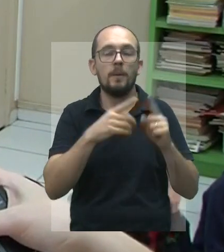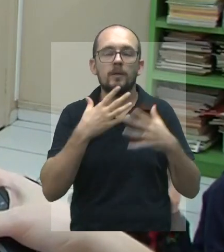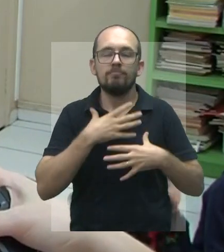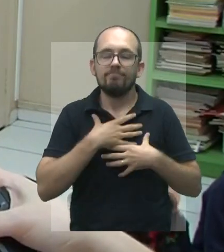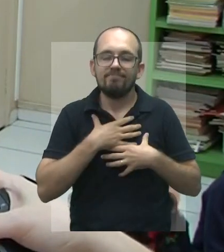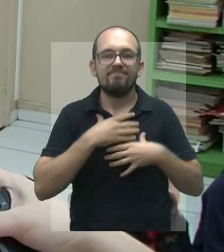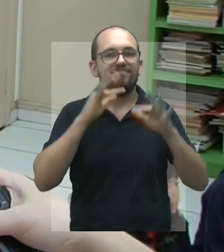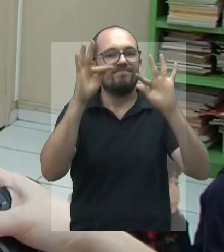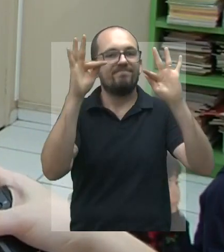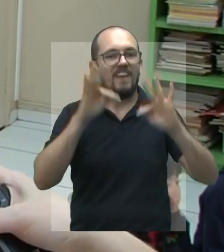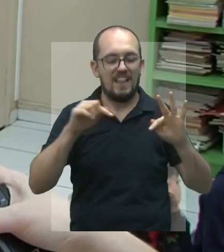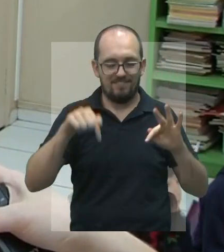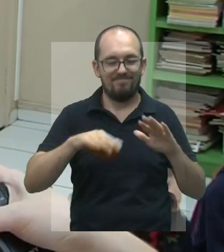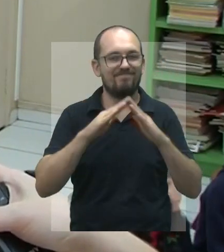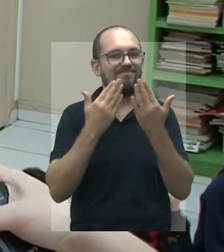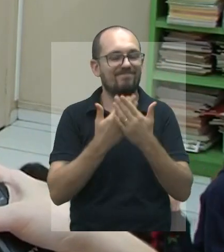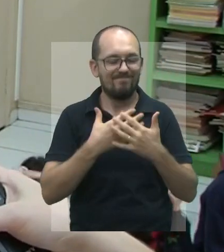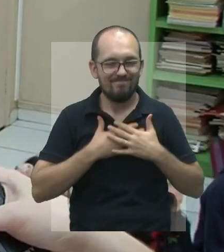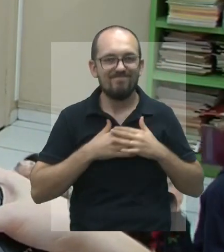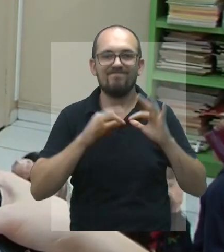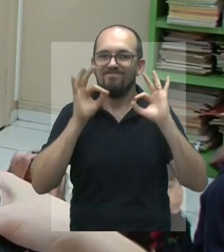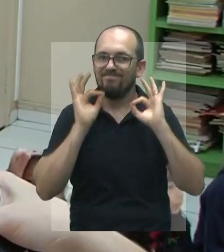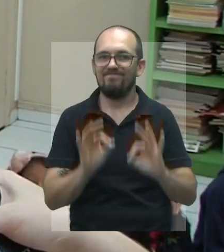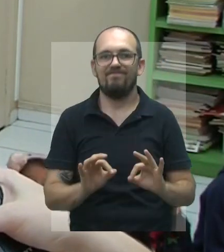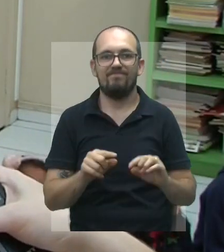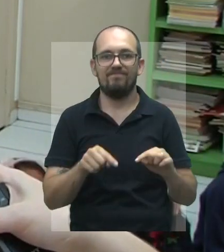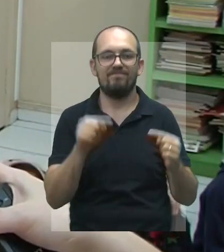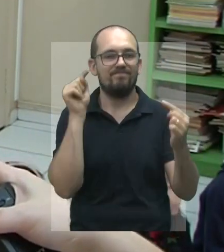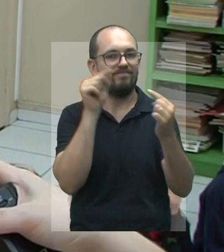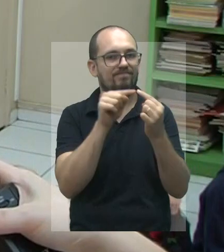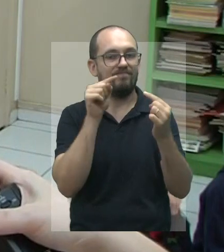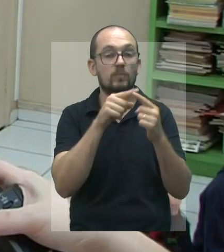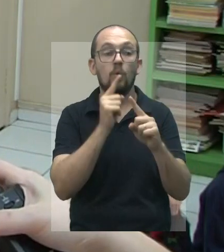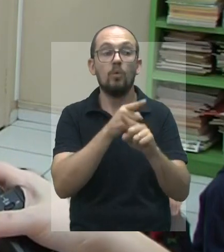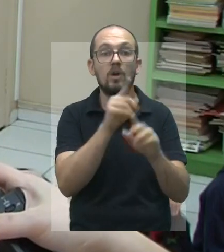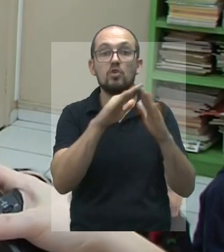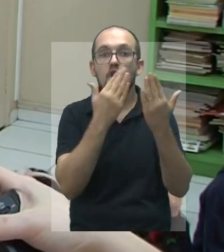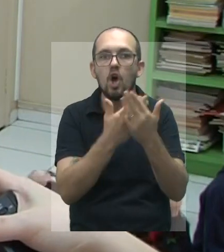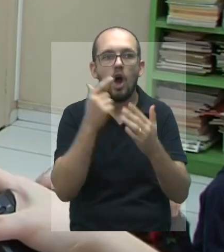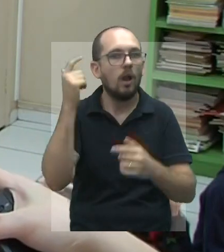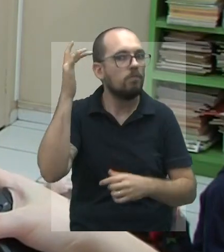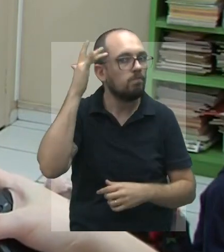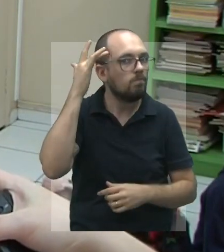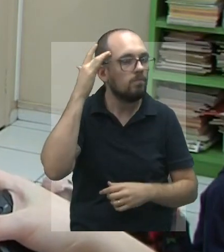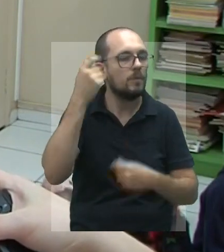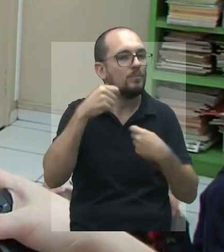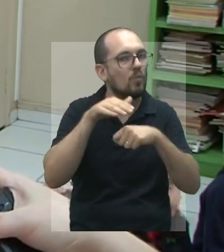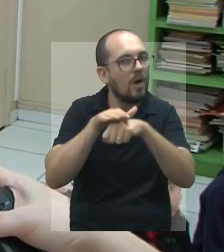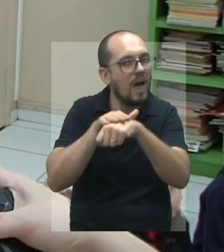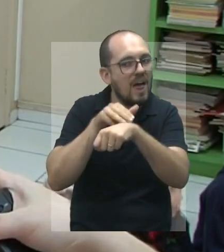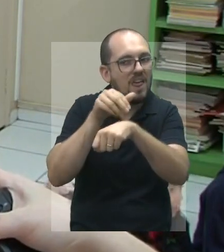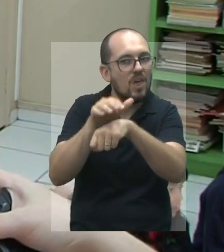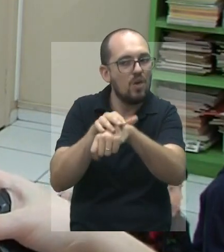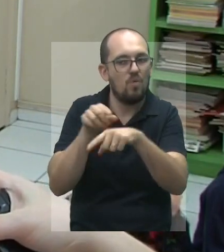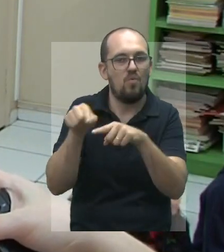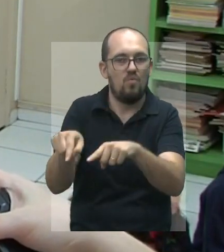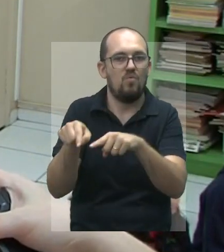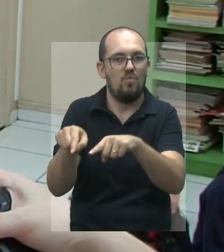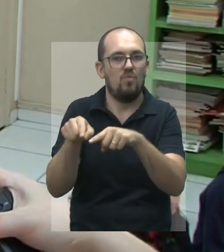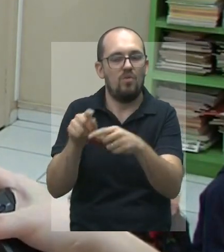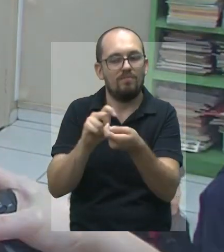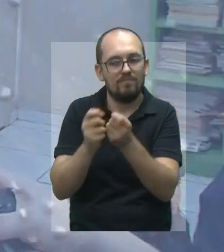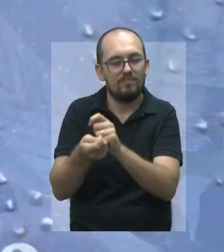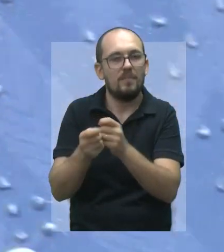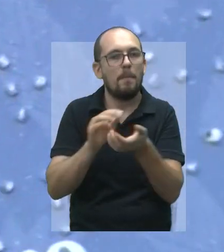com a escola, né, que eles tiveram esse cuidado, esse carinho de ir atrás